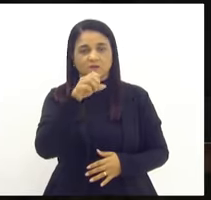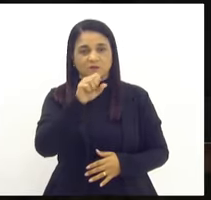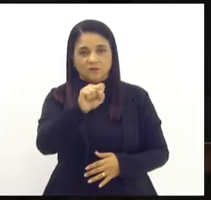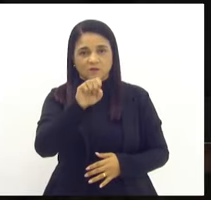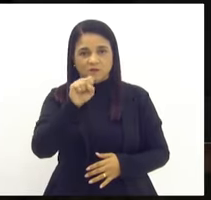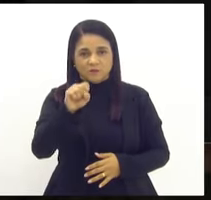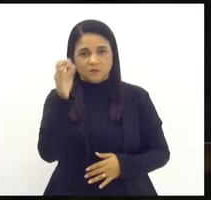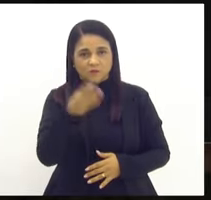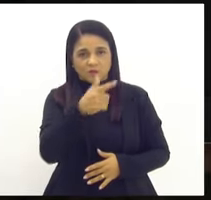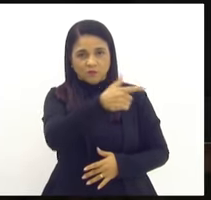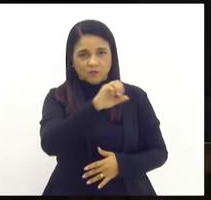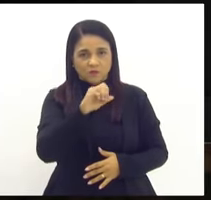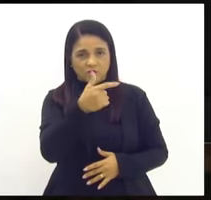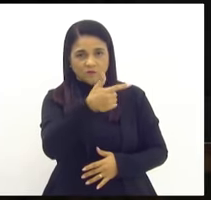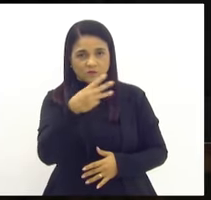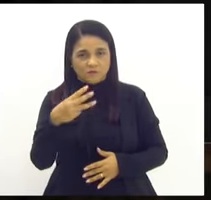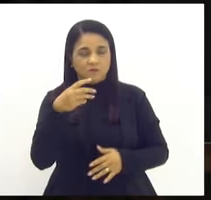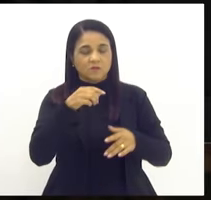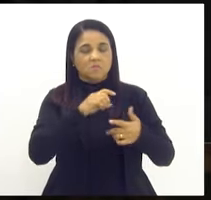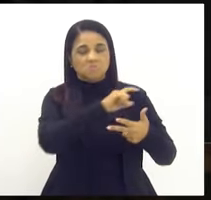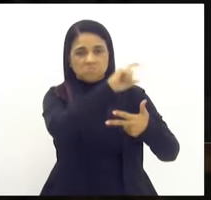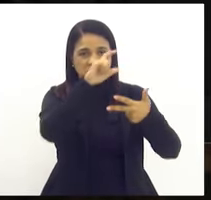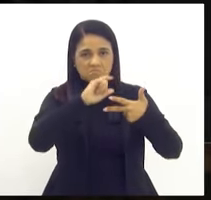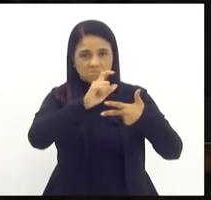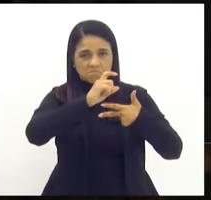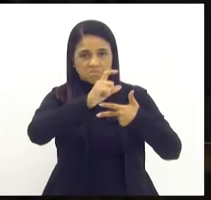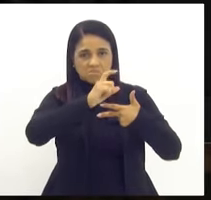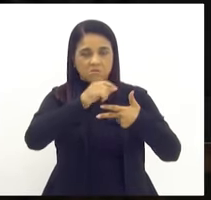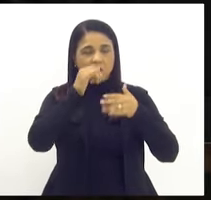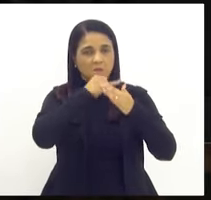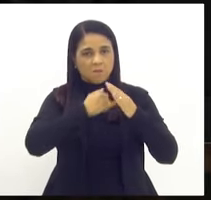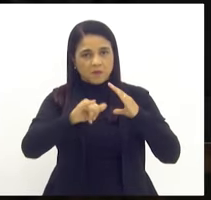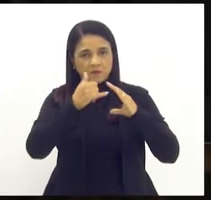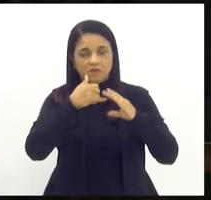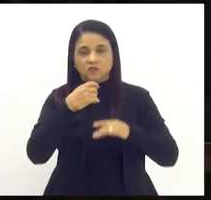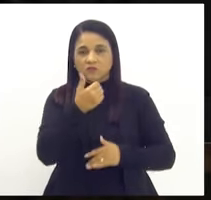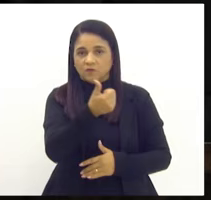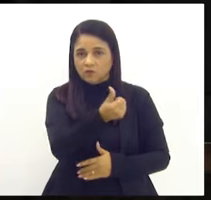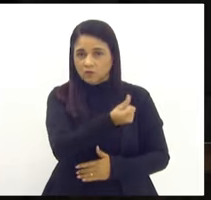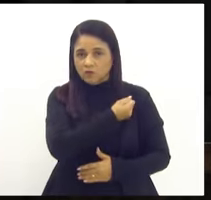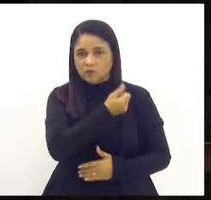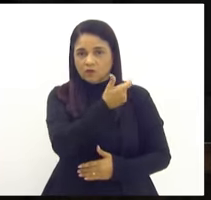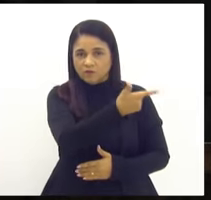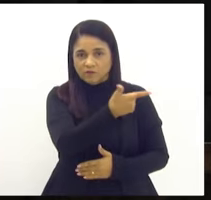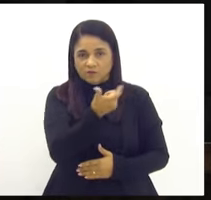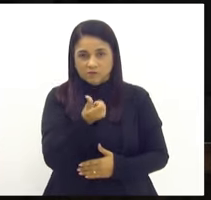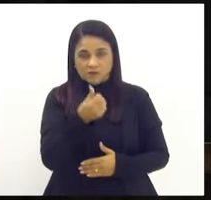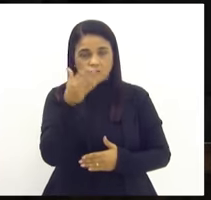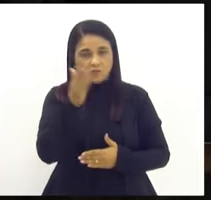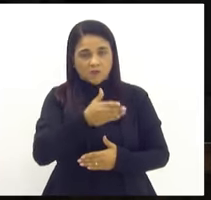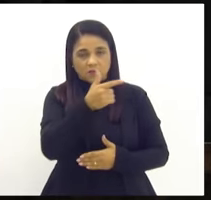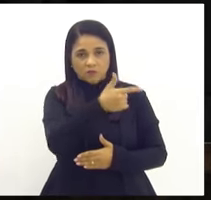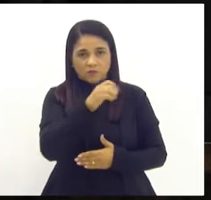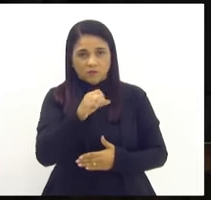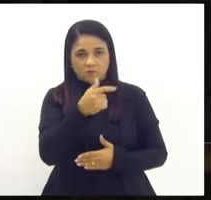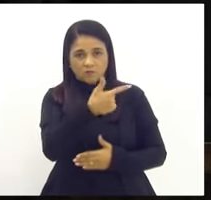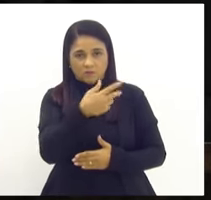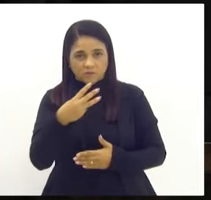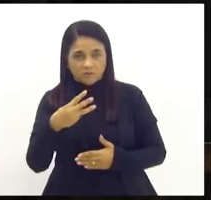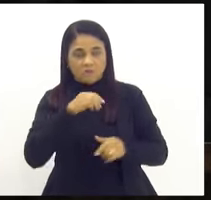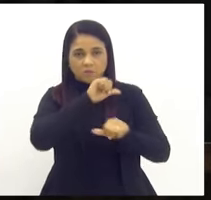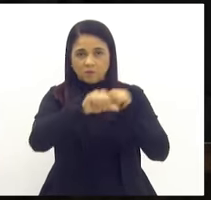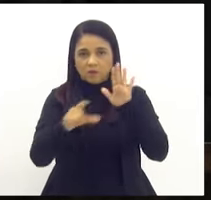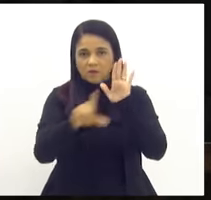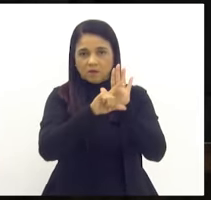28823 de autoria do Poder Executivo número 26 de 2023 que altera a